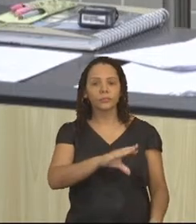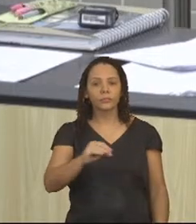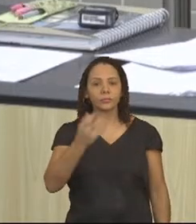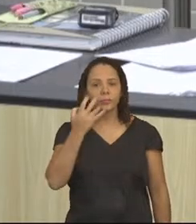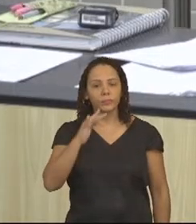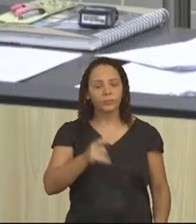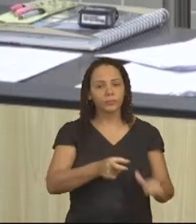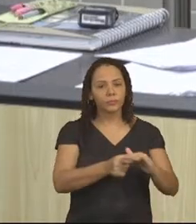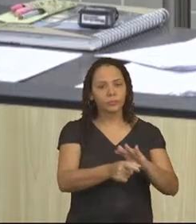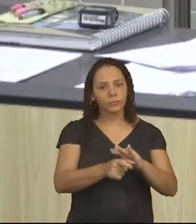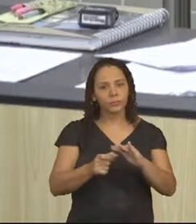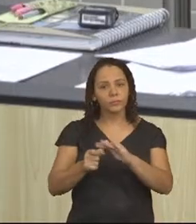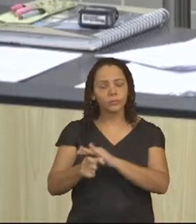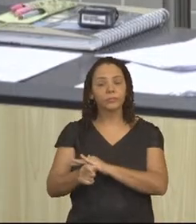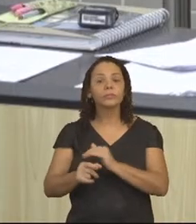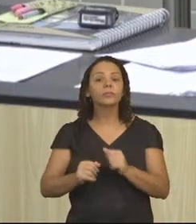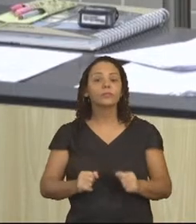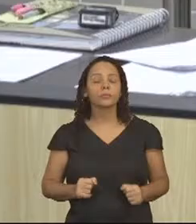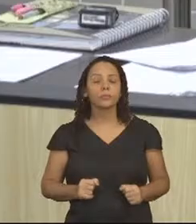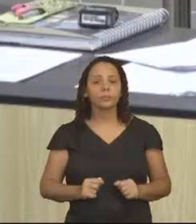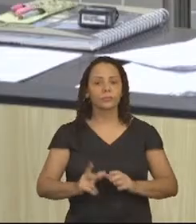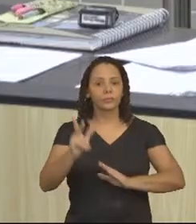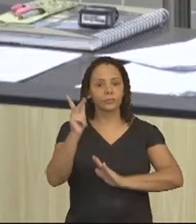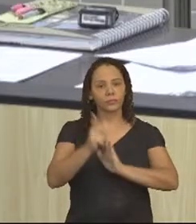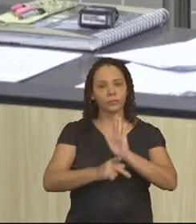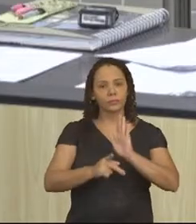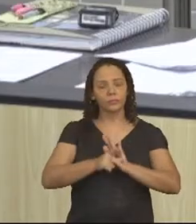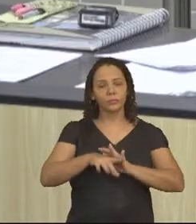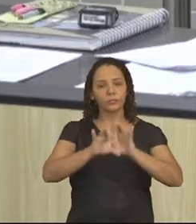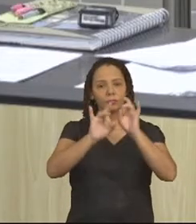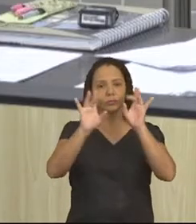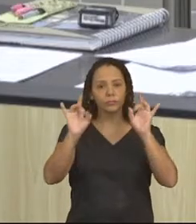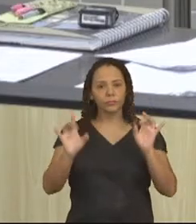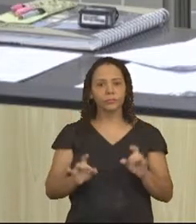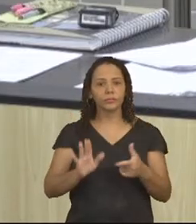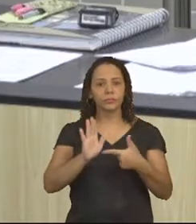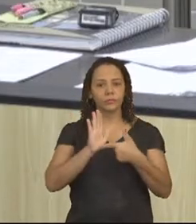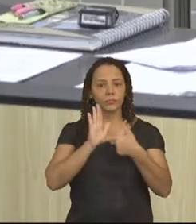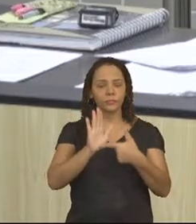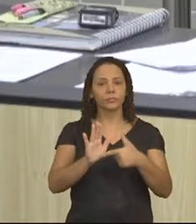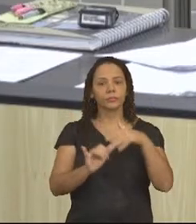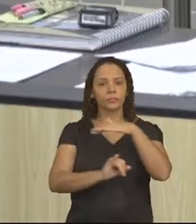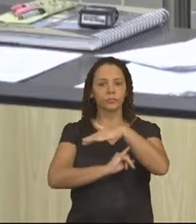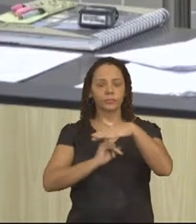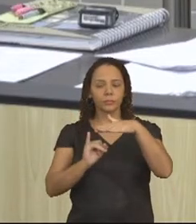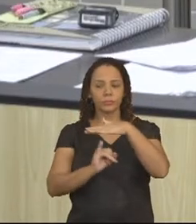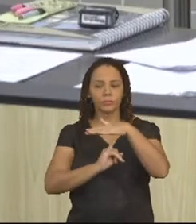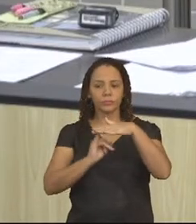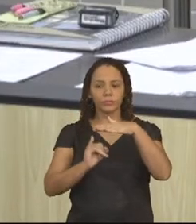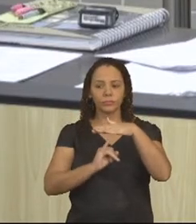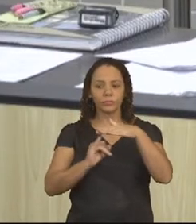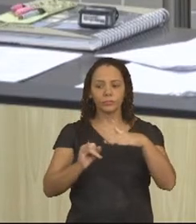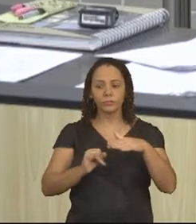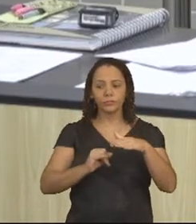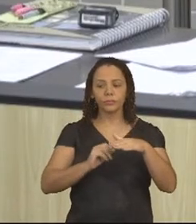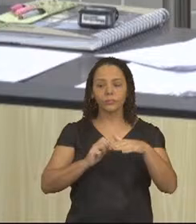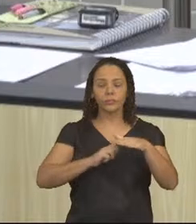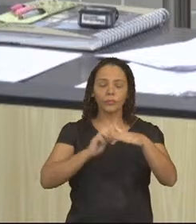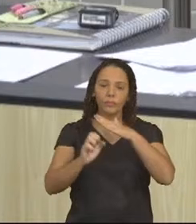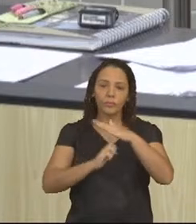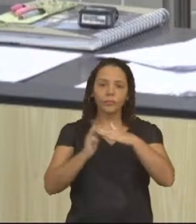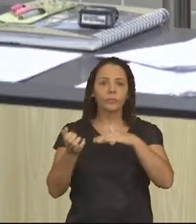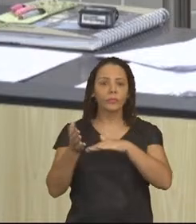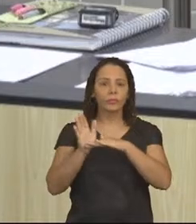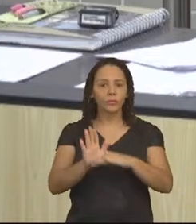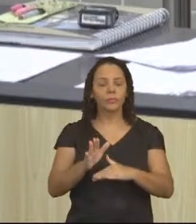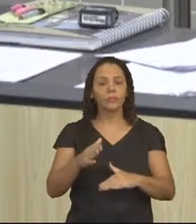Adolescente para financiamento de projetos específicos apresentados por entidades filantrópicas em Jacareí.